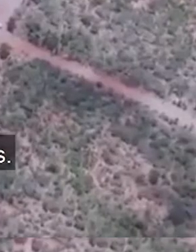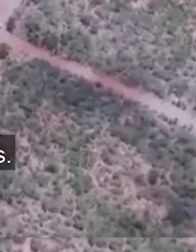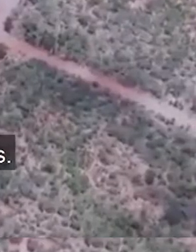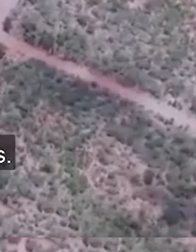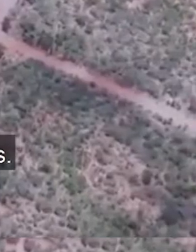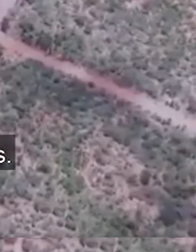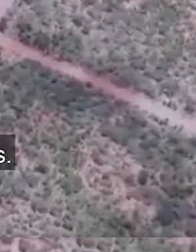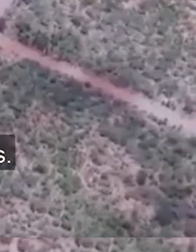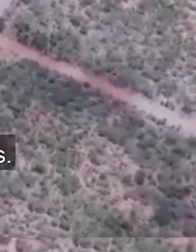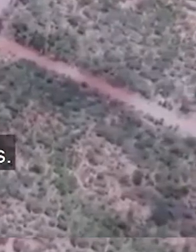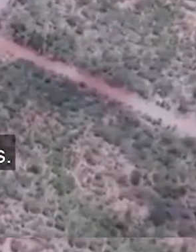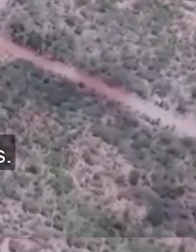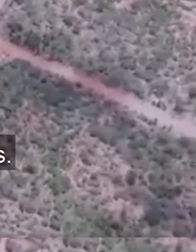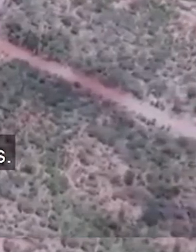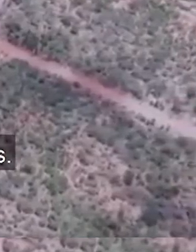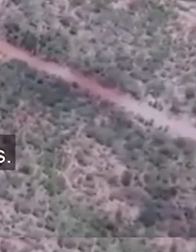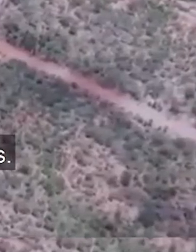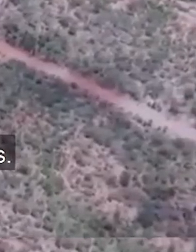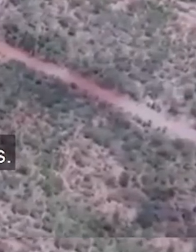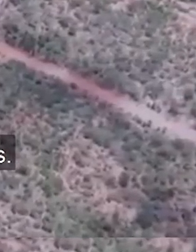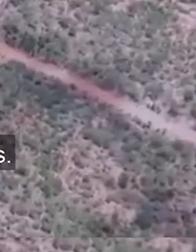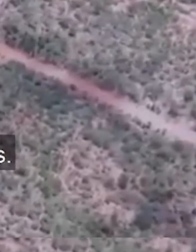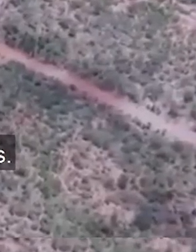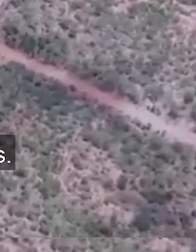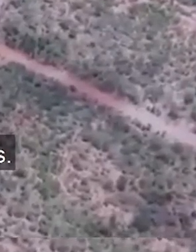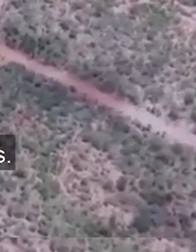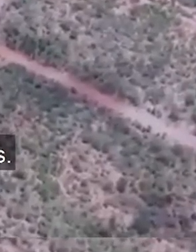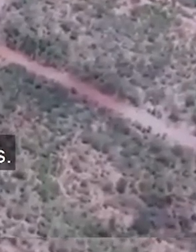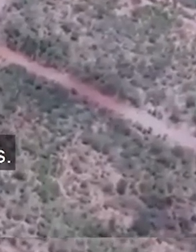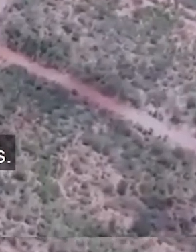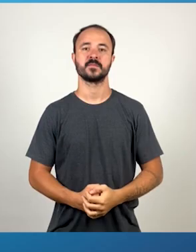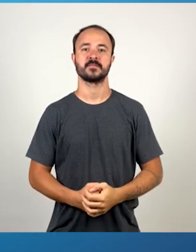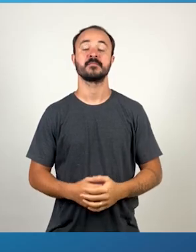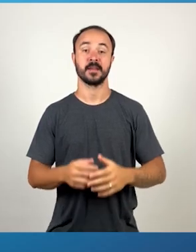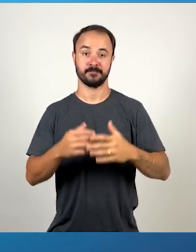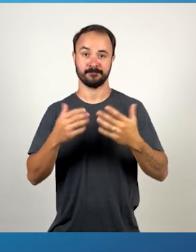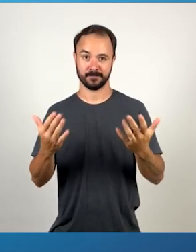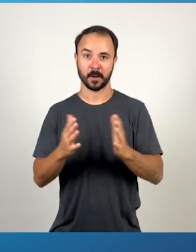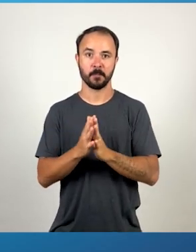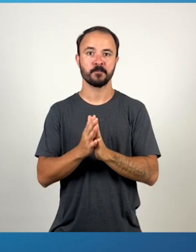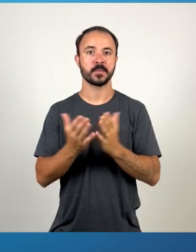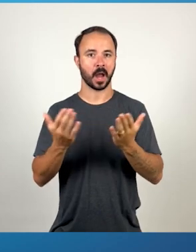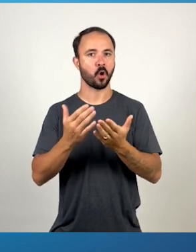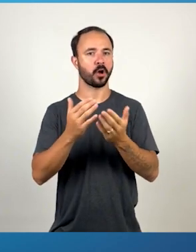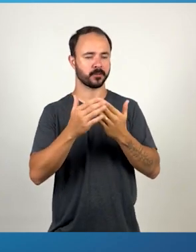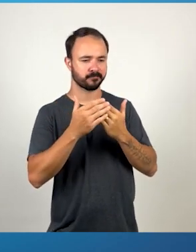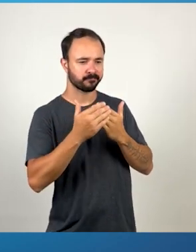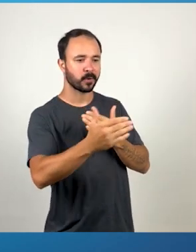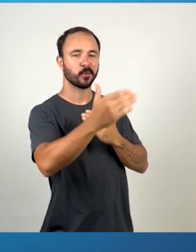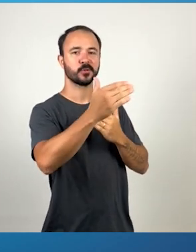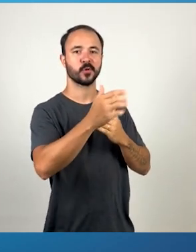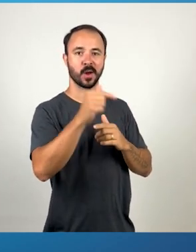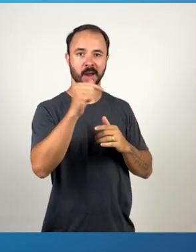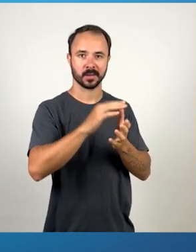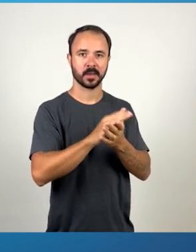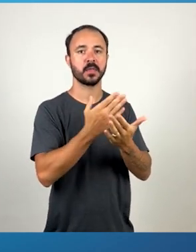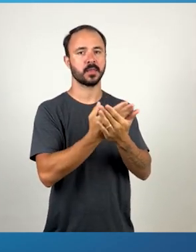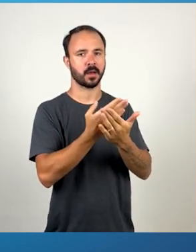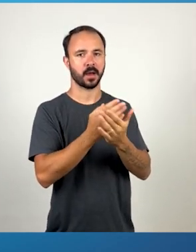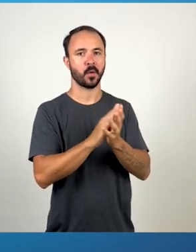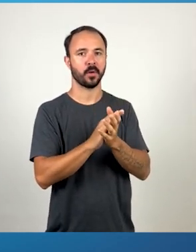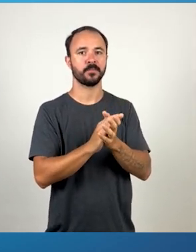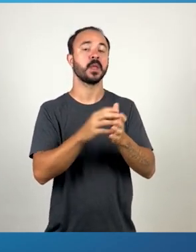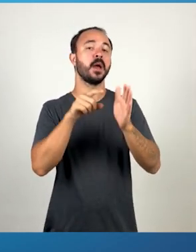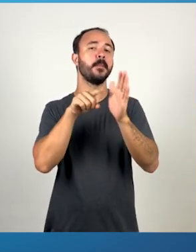apenas por 1,7% da energia produzida no país. Bem, pessoal, vamos lá. Dando continuidade à